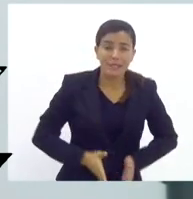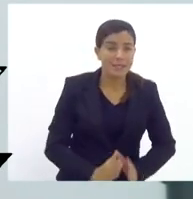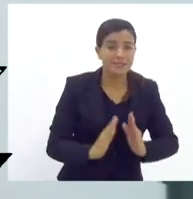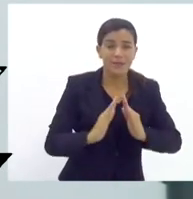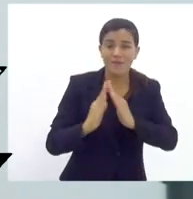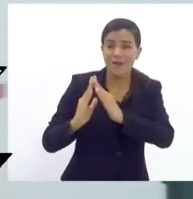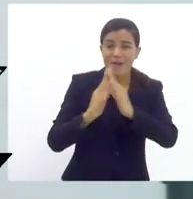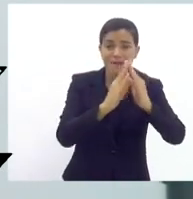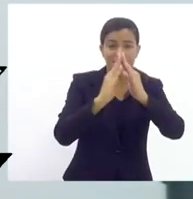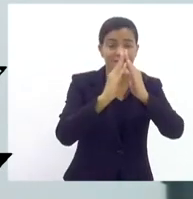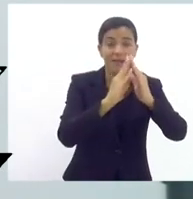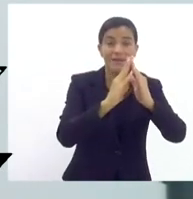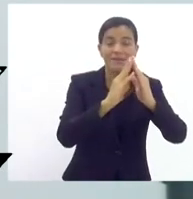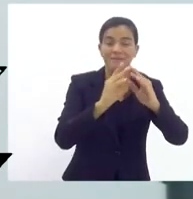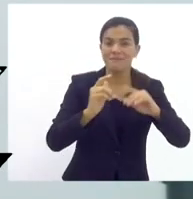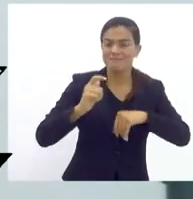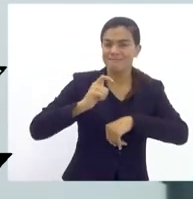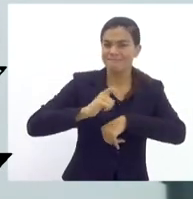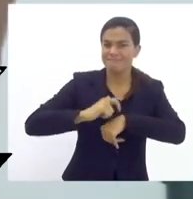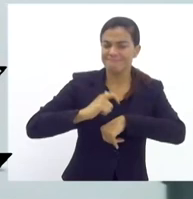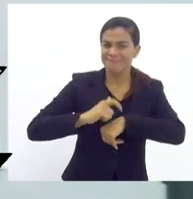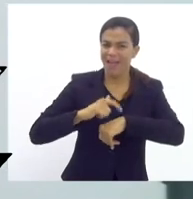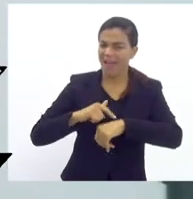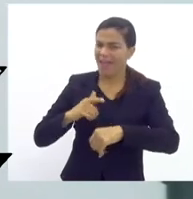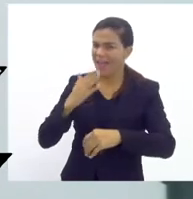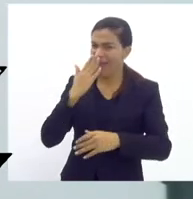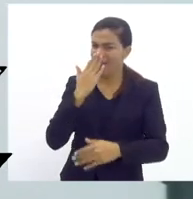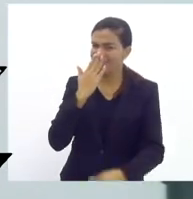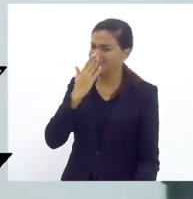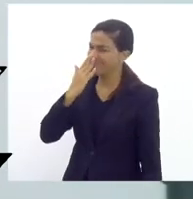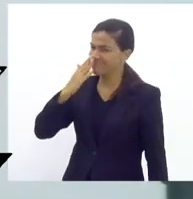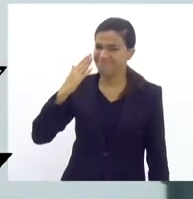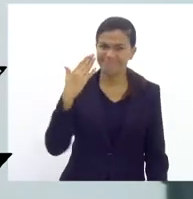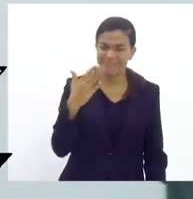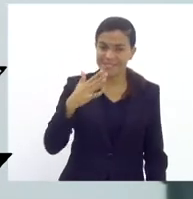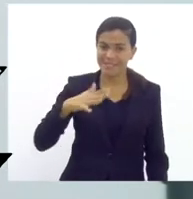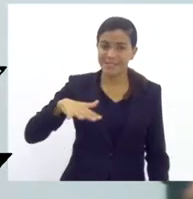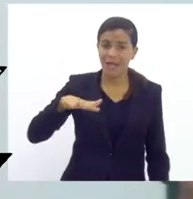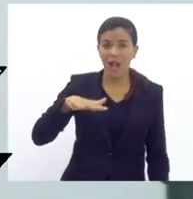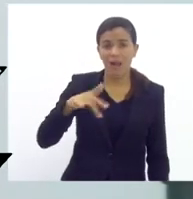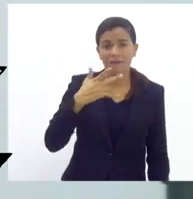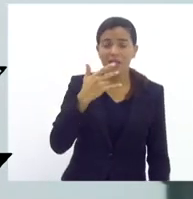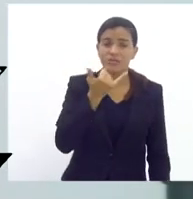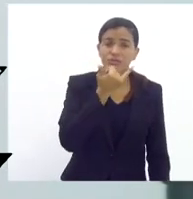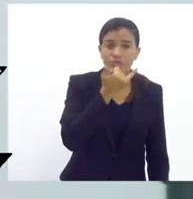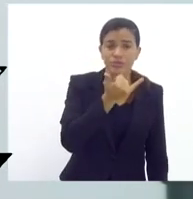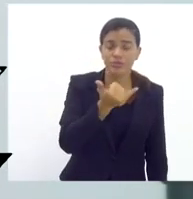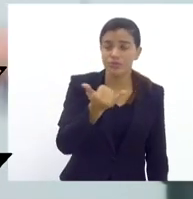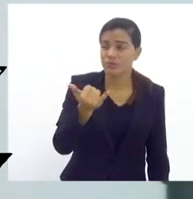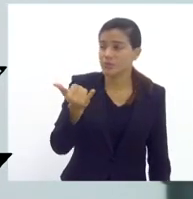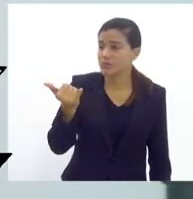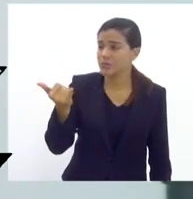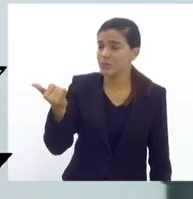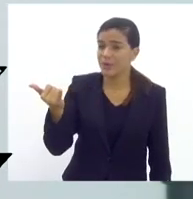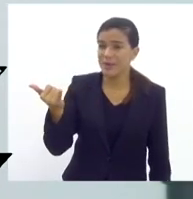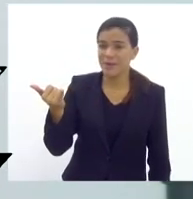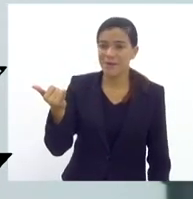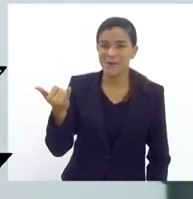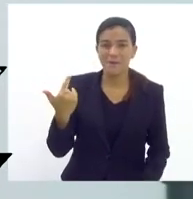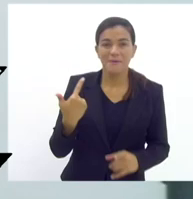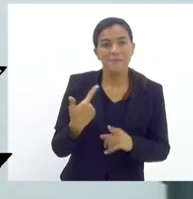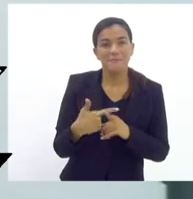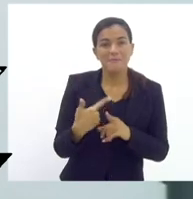mas ela quando tá é à frente dessas situações ela pede desculpa porque ela faz